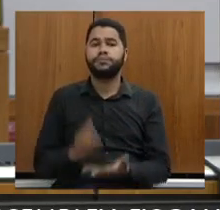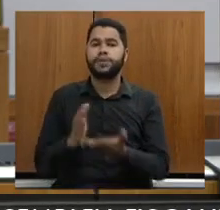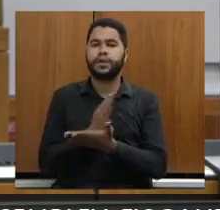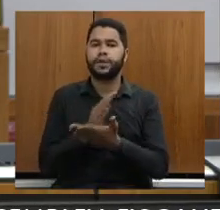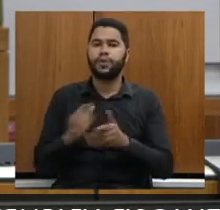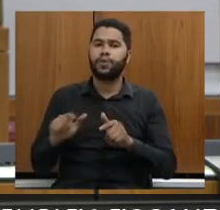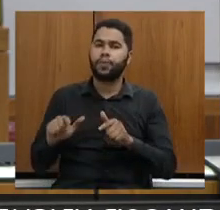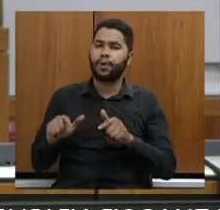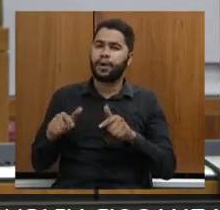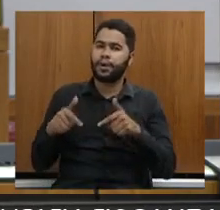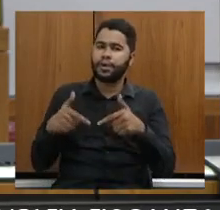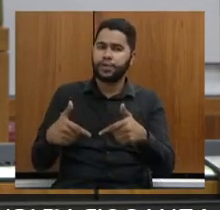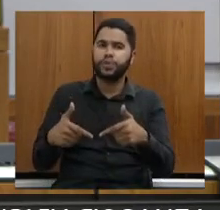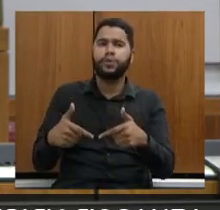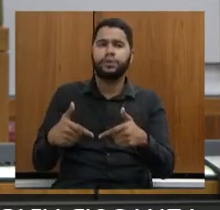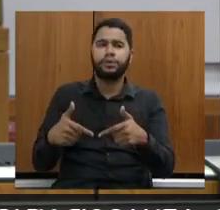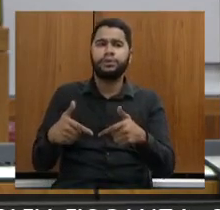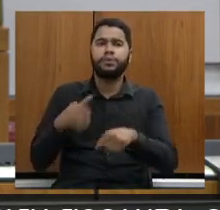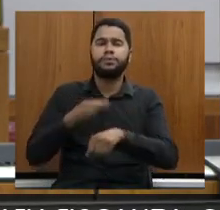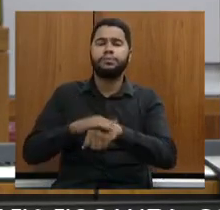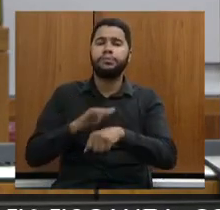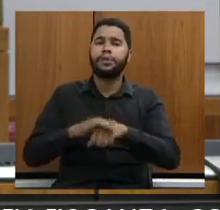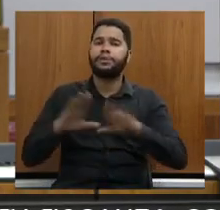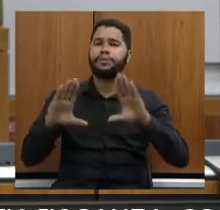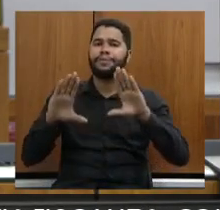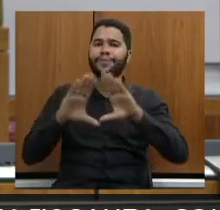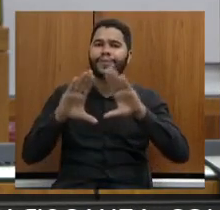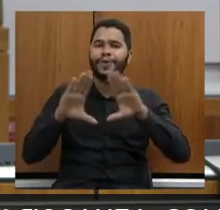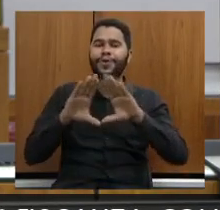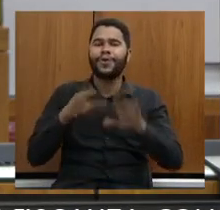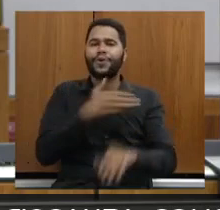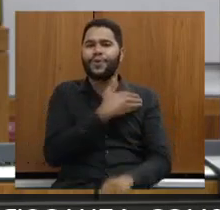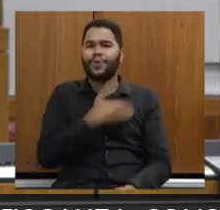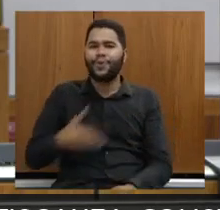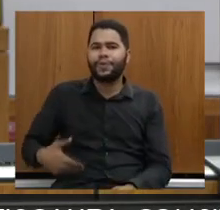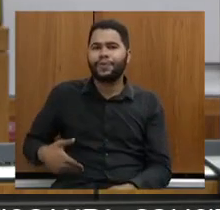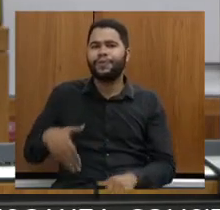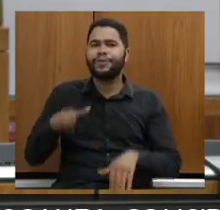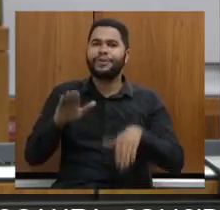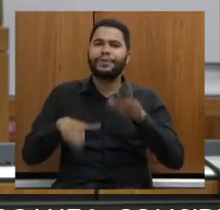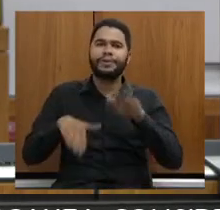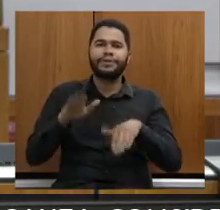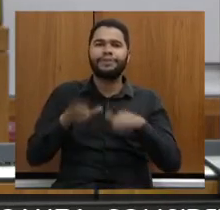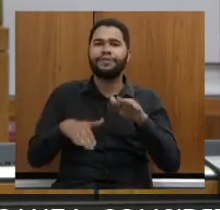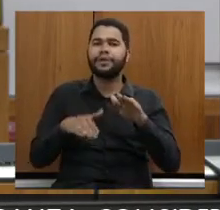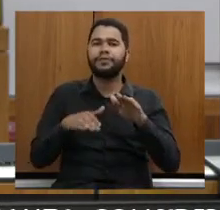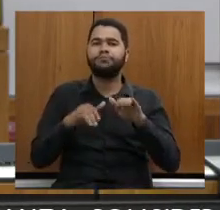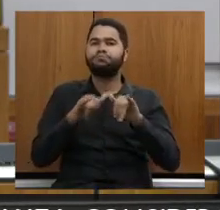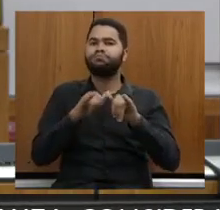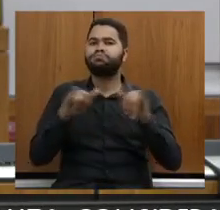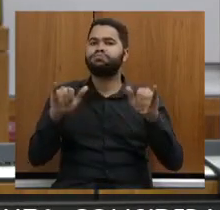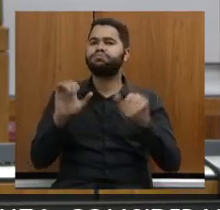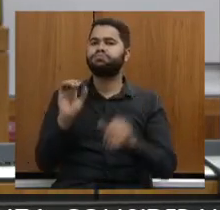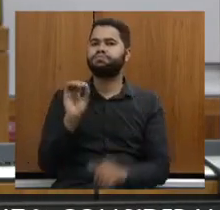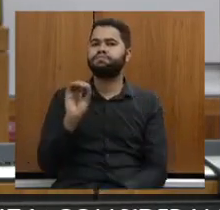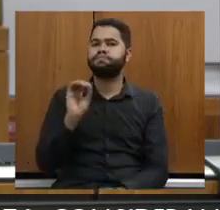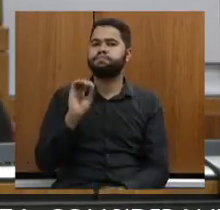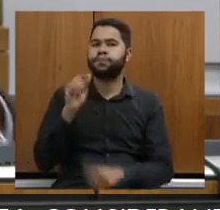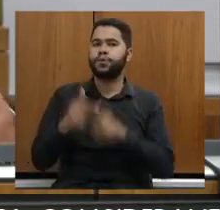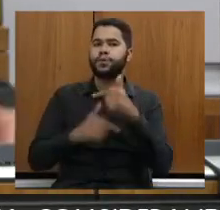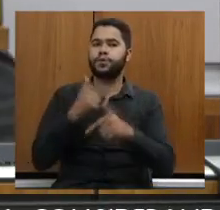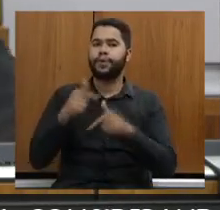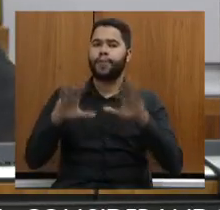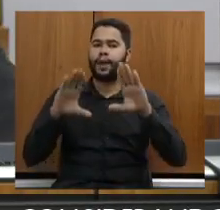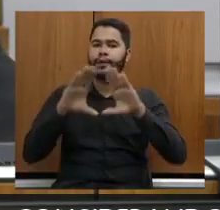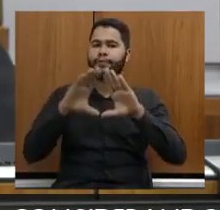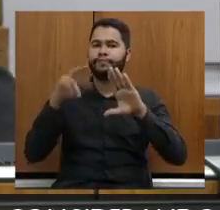algumas ações que passa pela Assembleia que realmente o governo às vezes não cita leva o trabalho da